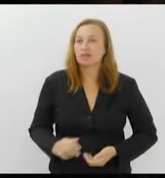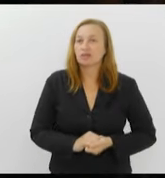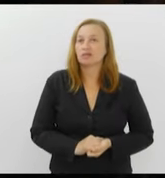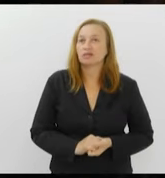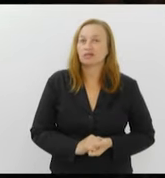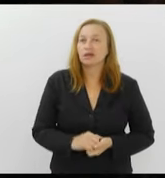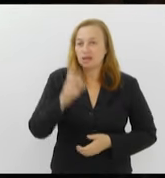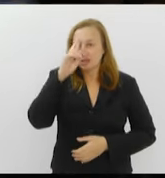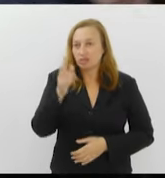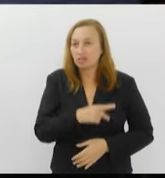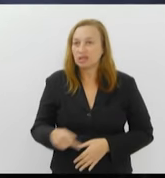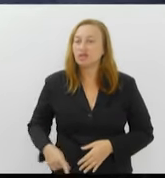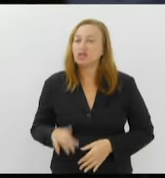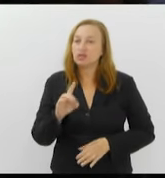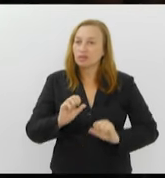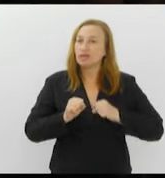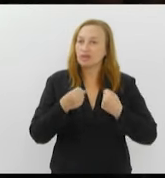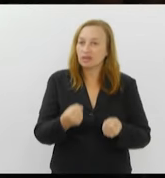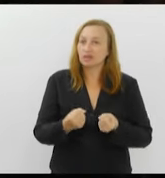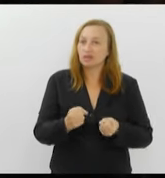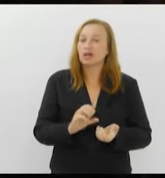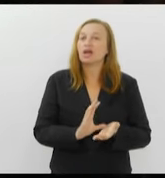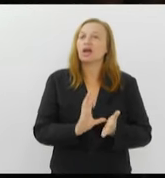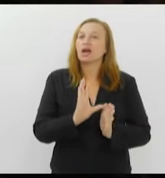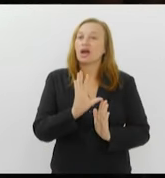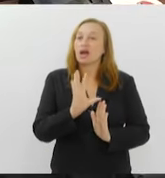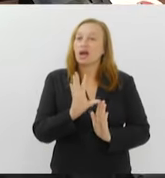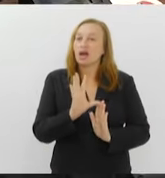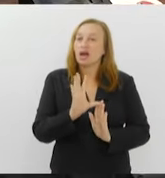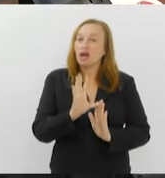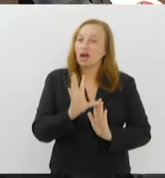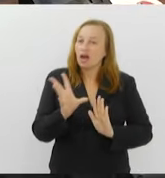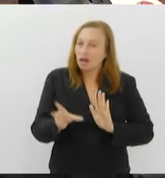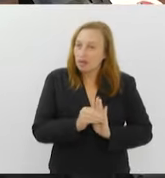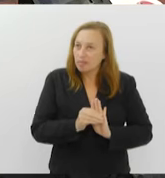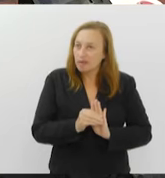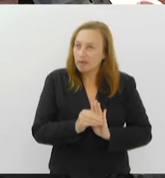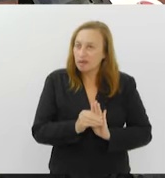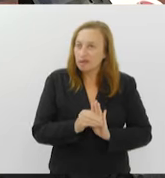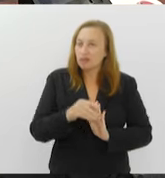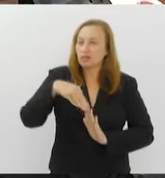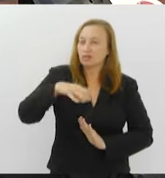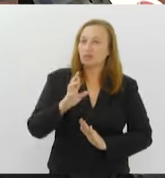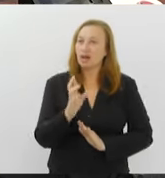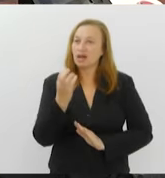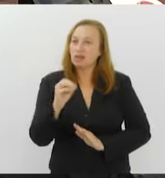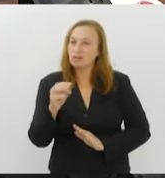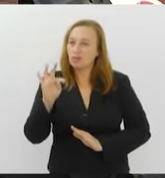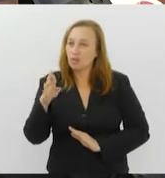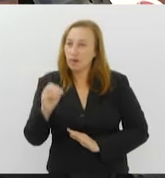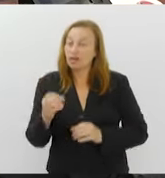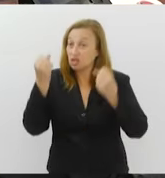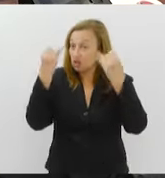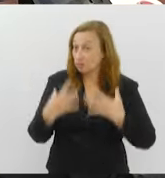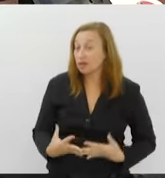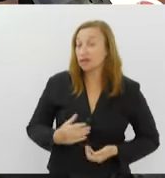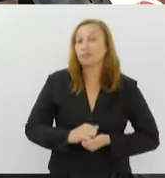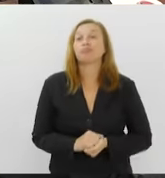Senhor presidente, para defender a emenda do deputado Márcio Galberto aqui, por favor, deputado, que a fez pela Comissão de Educação, esclarecer uma